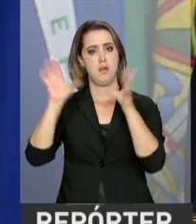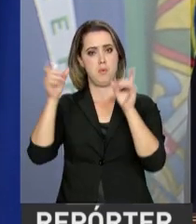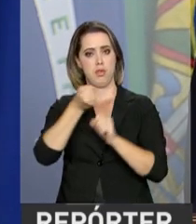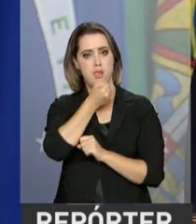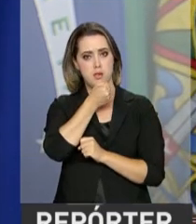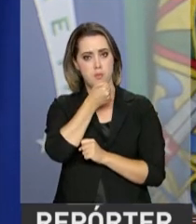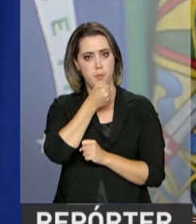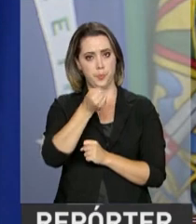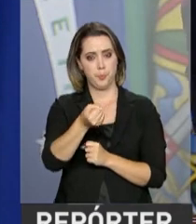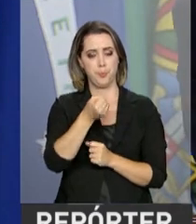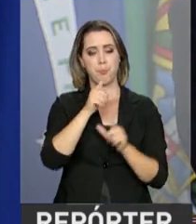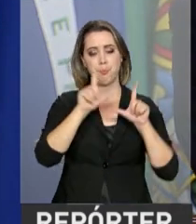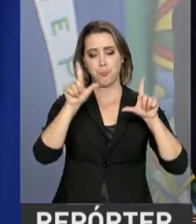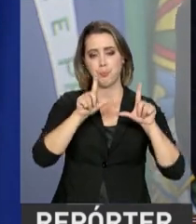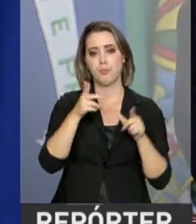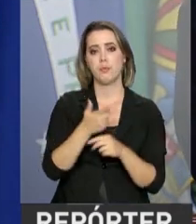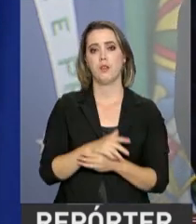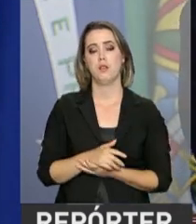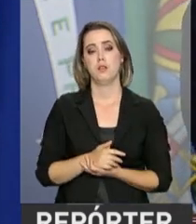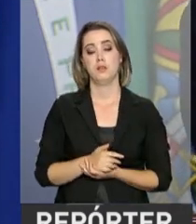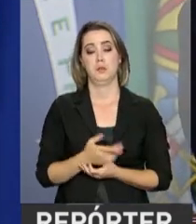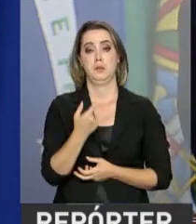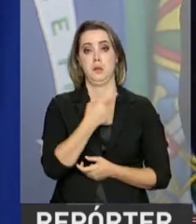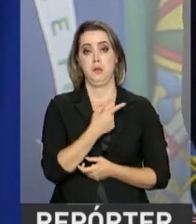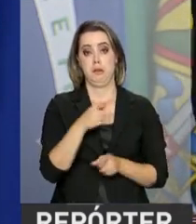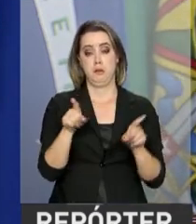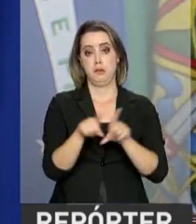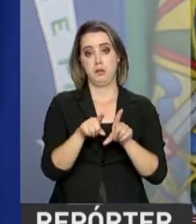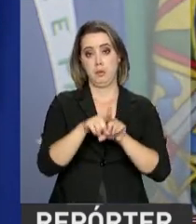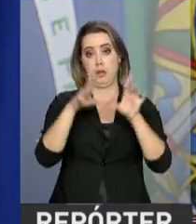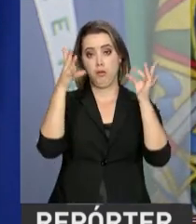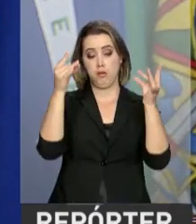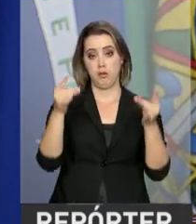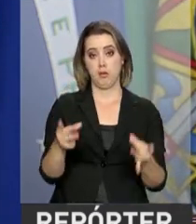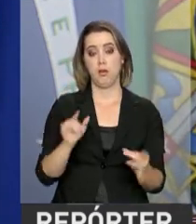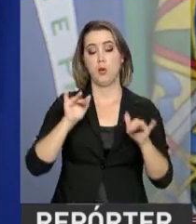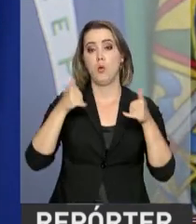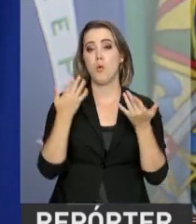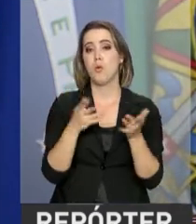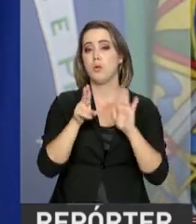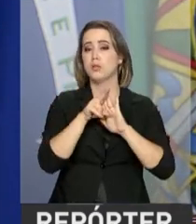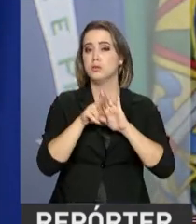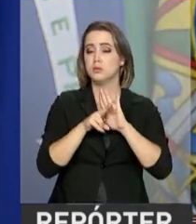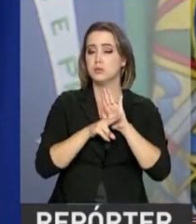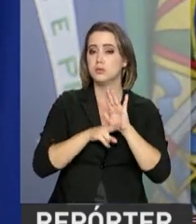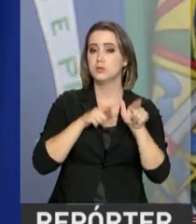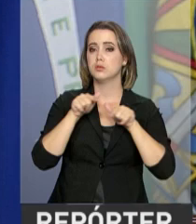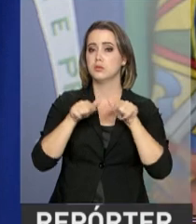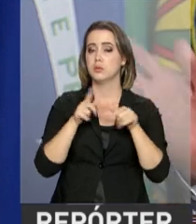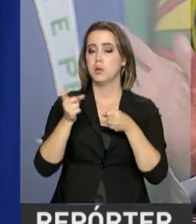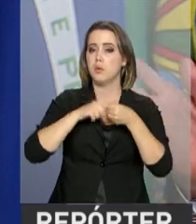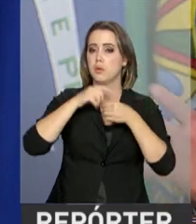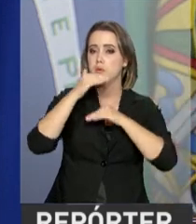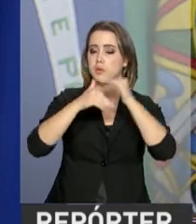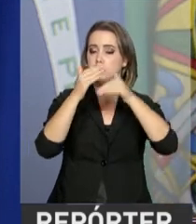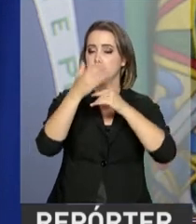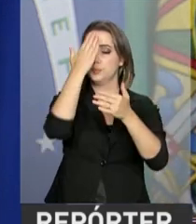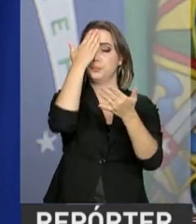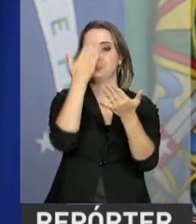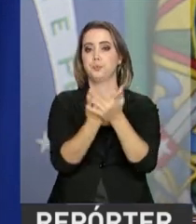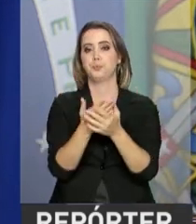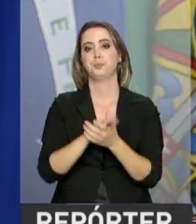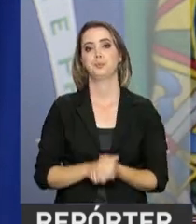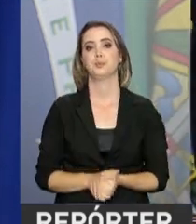nosso país. Michel Temer destacou ainda as medidas adotadas pelo seu governo para que o país retome o crescimento e a